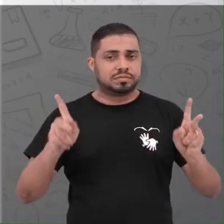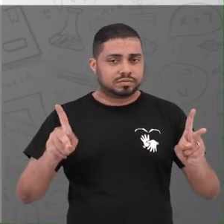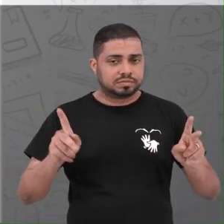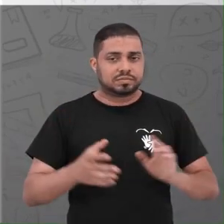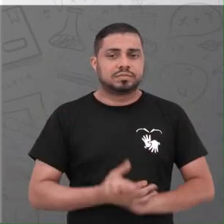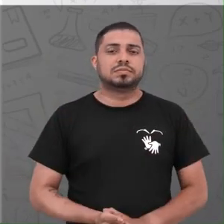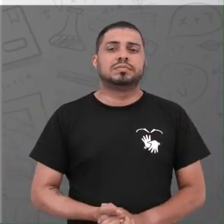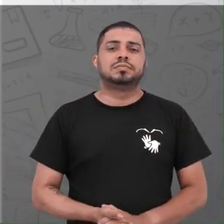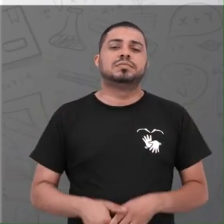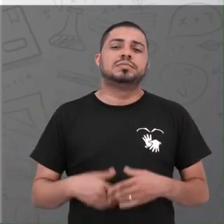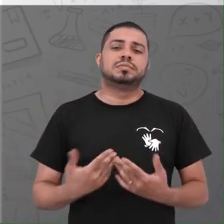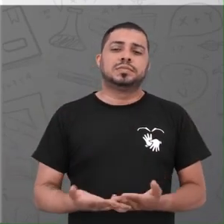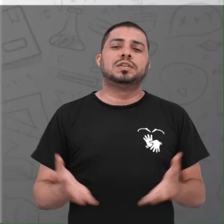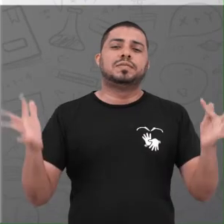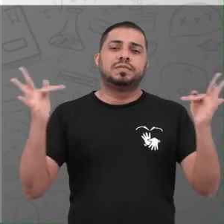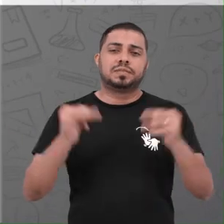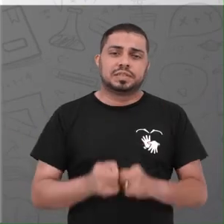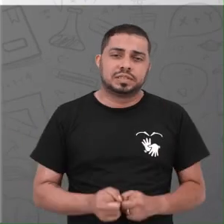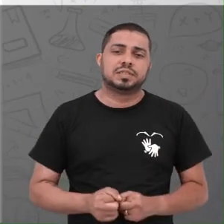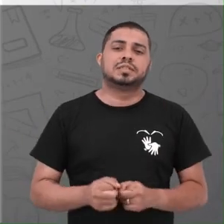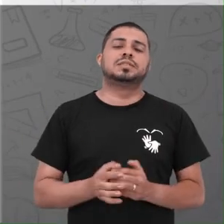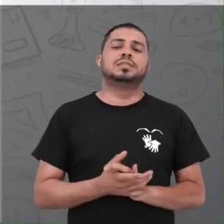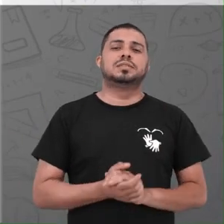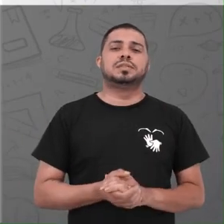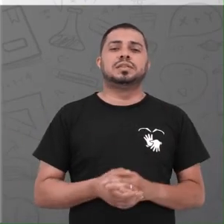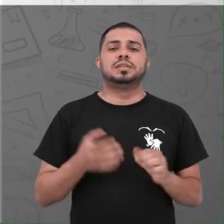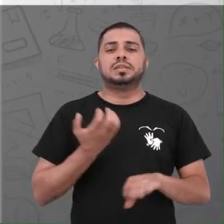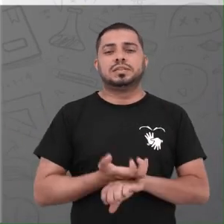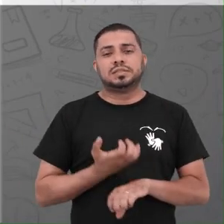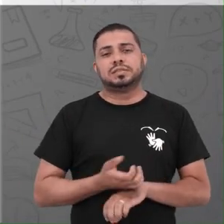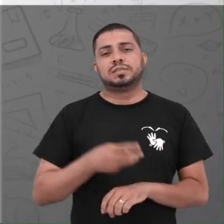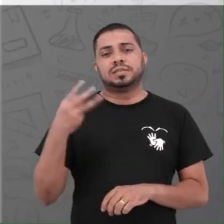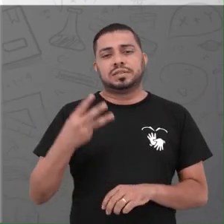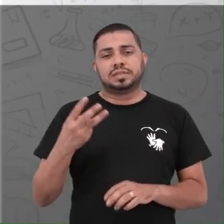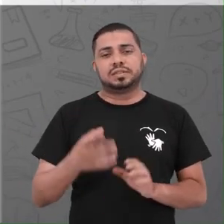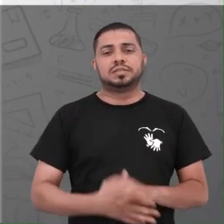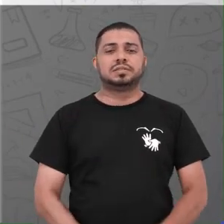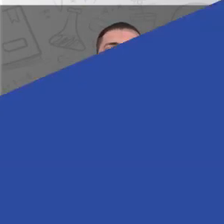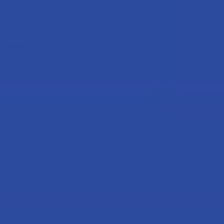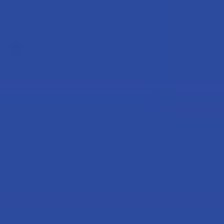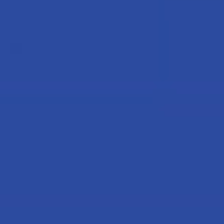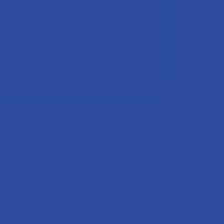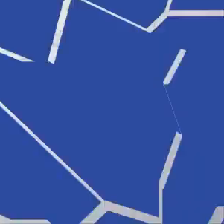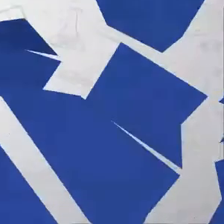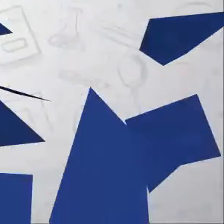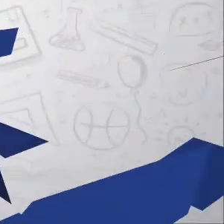Okay? Então, a gente finaliza aqui a competência 3.